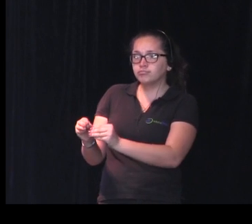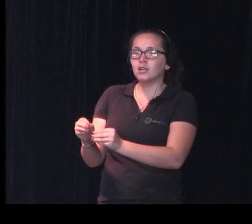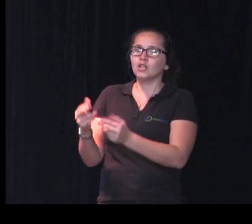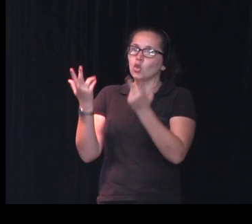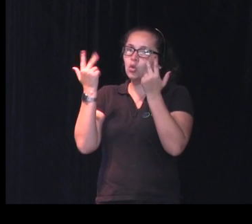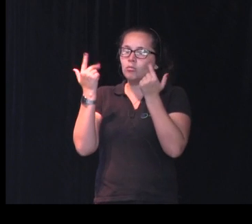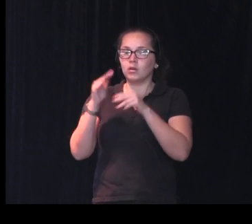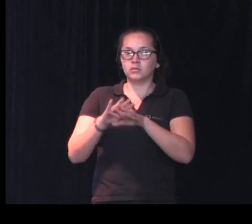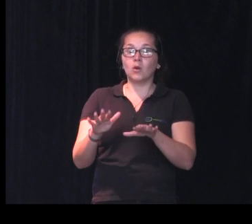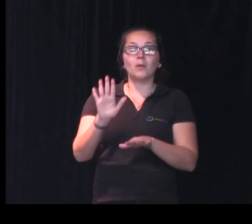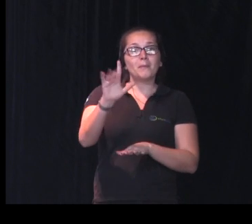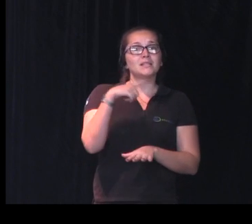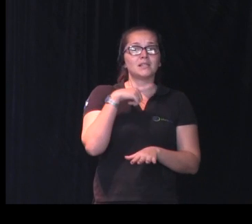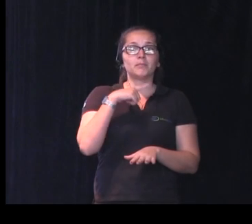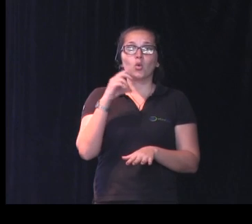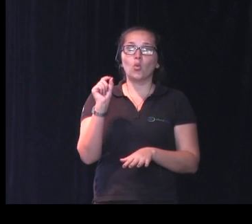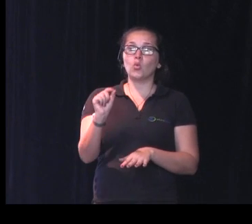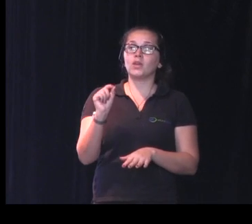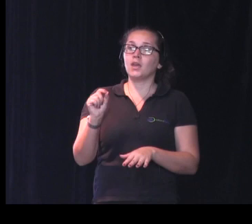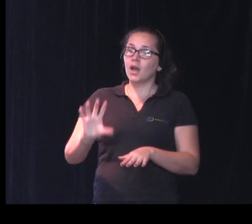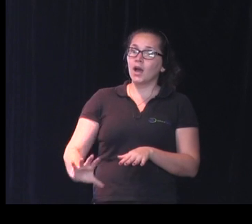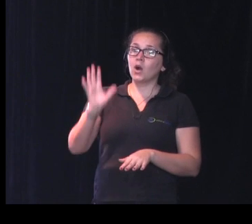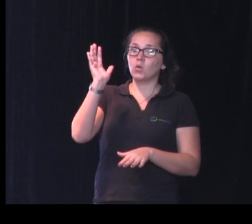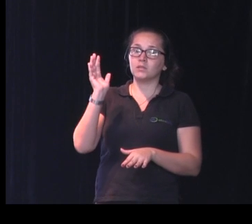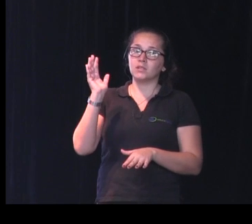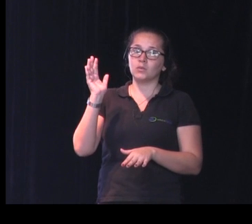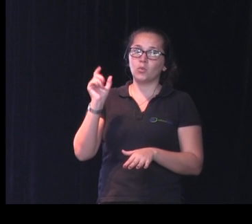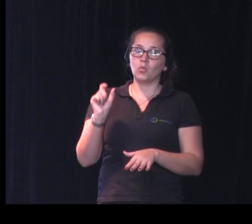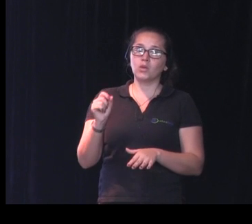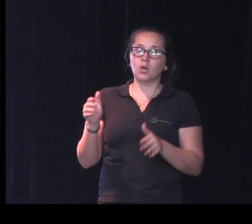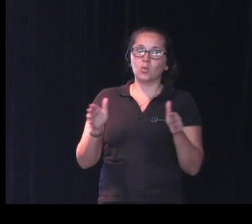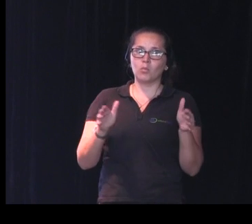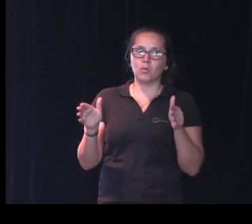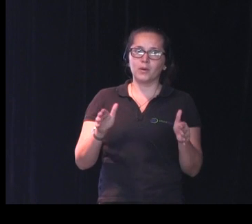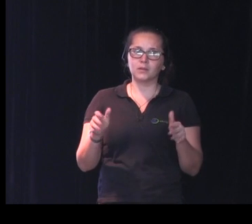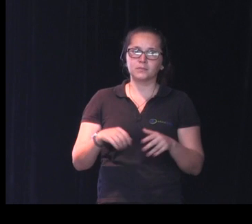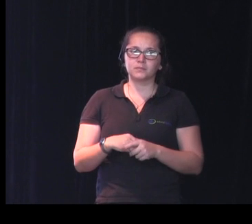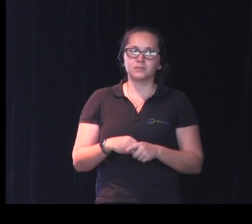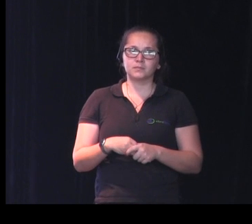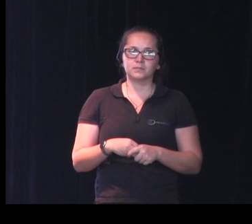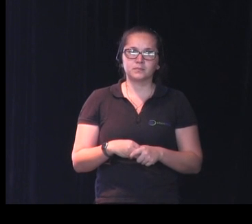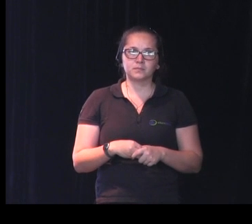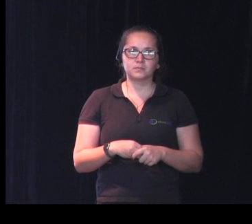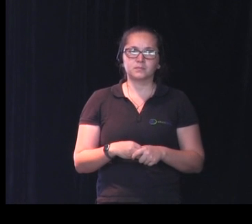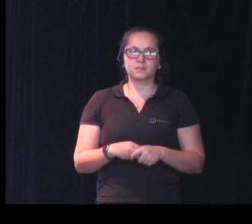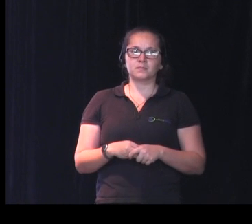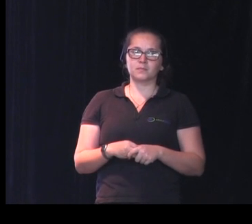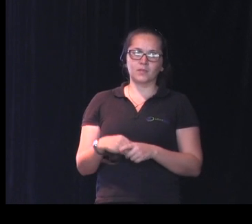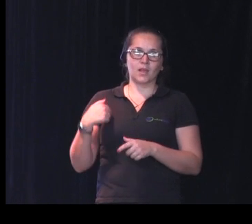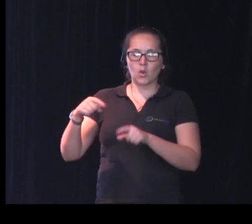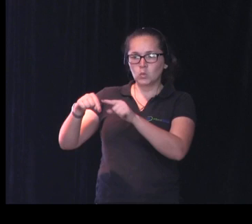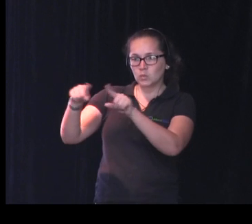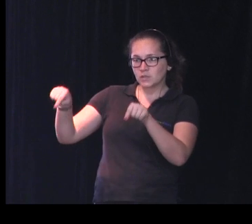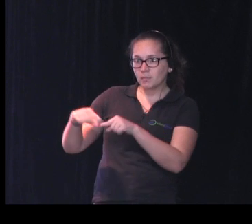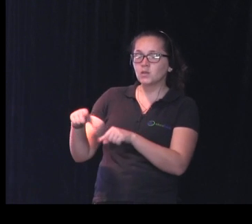o espaço Quinta Normal, mas o que tinha chegado a ser em um certo momento. É